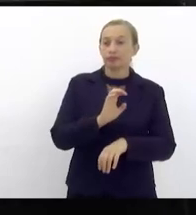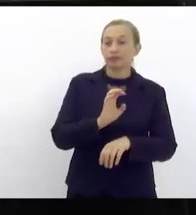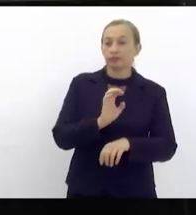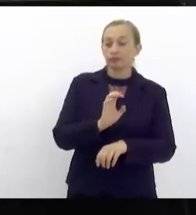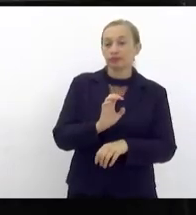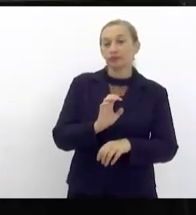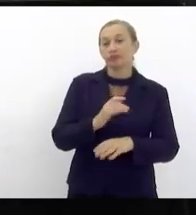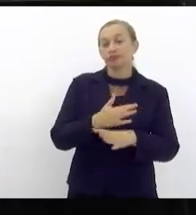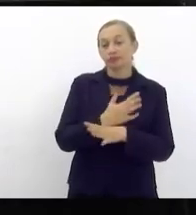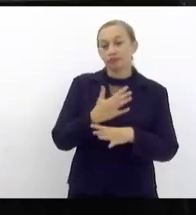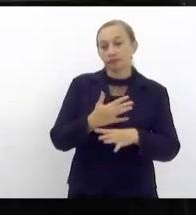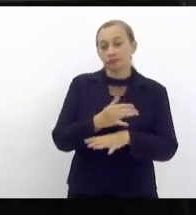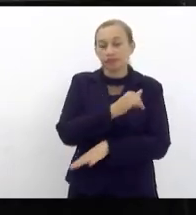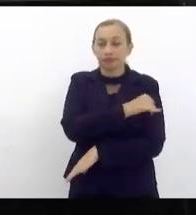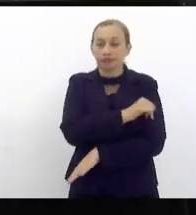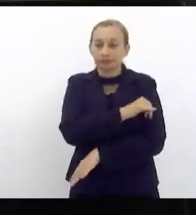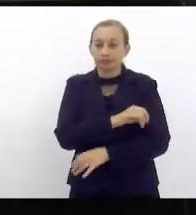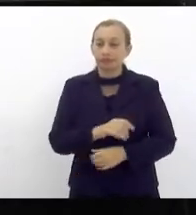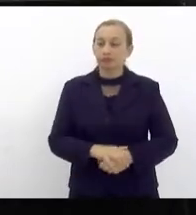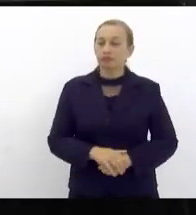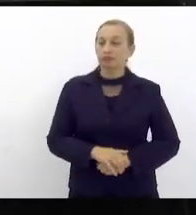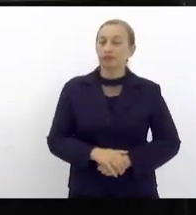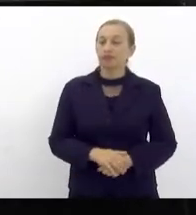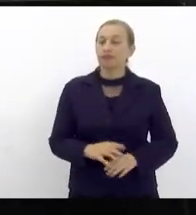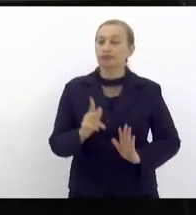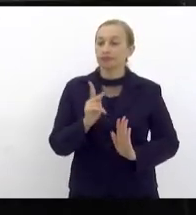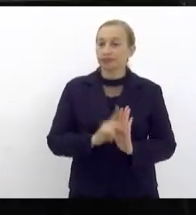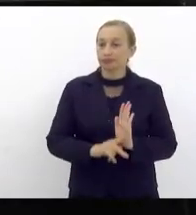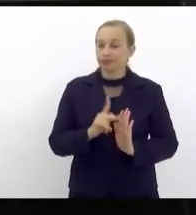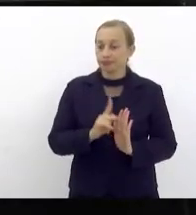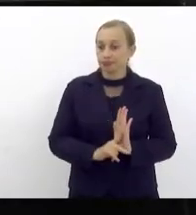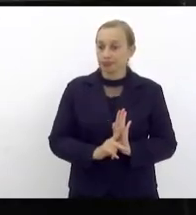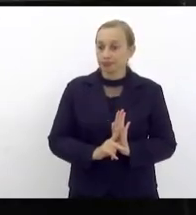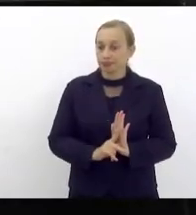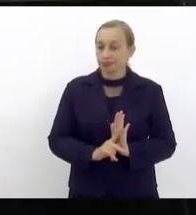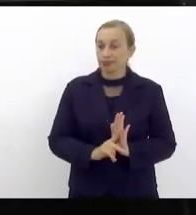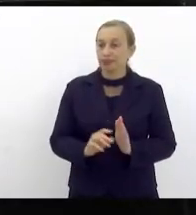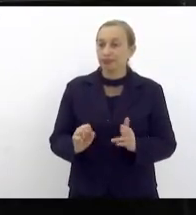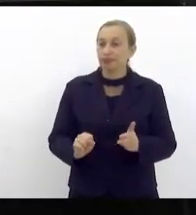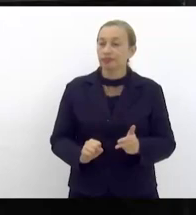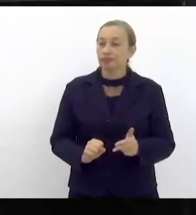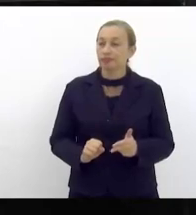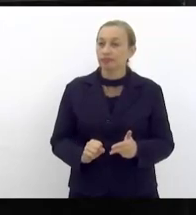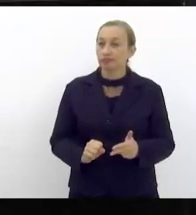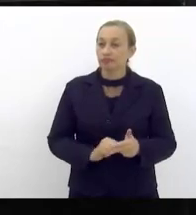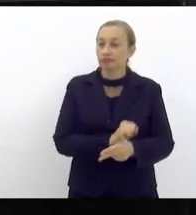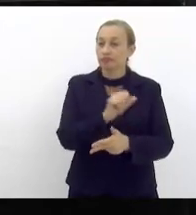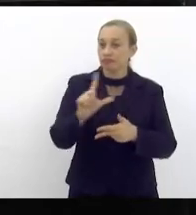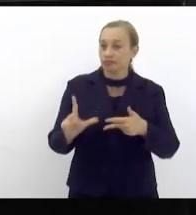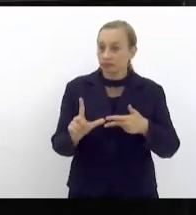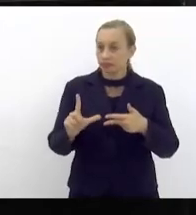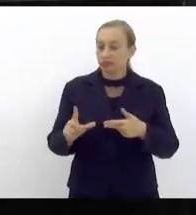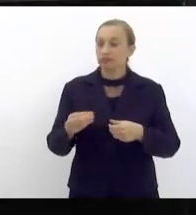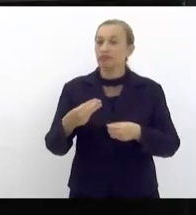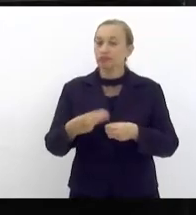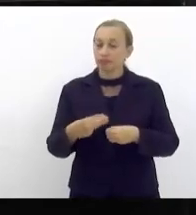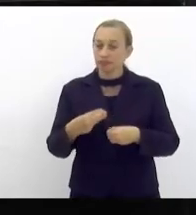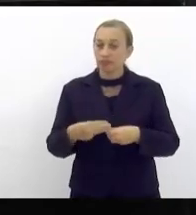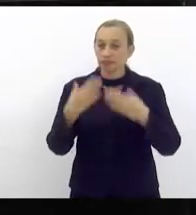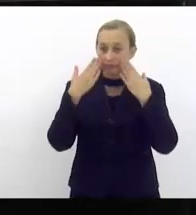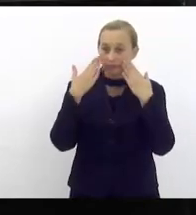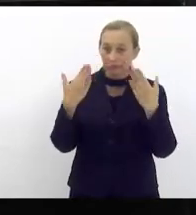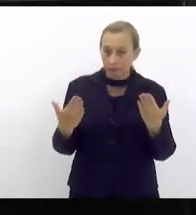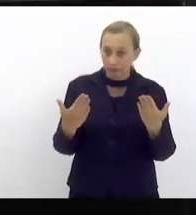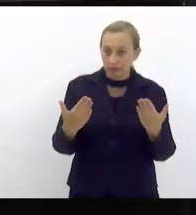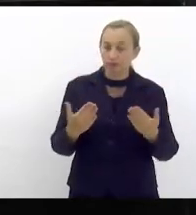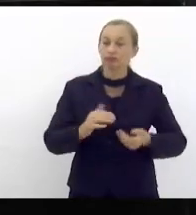ele se inspira no projeto de autoria do Poder Legislativo Municipal apresentado